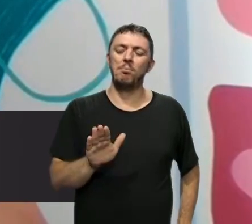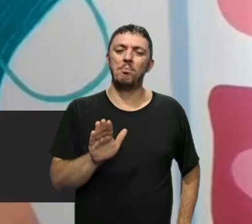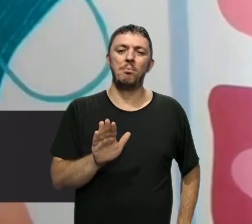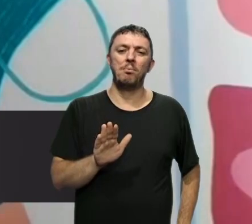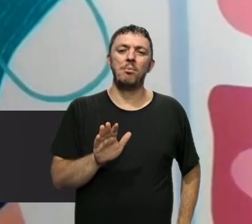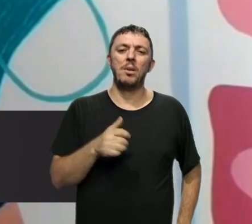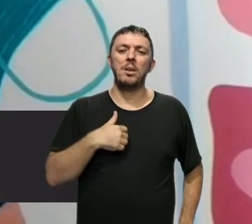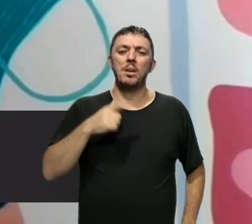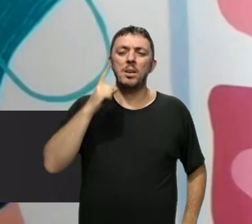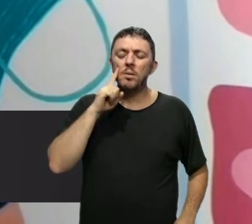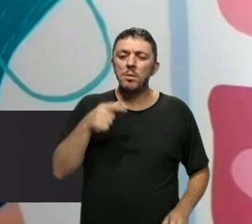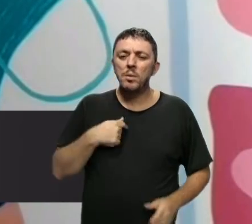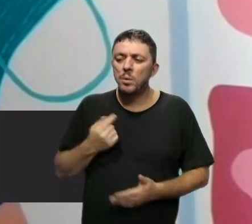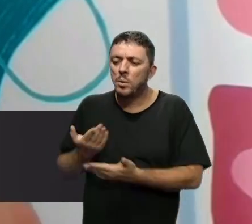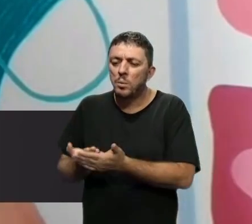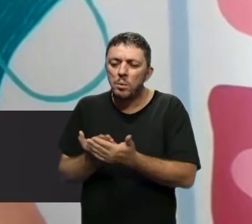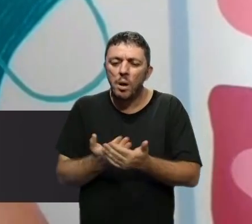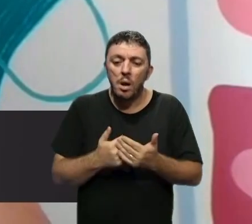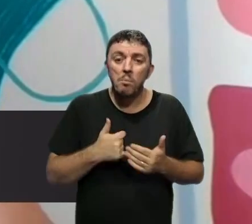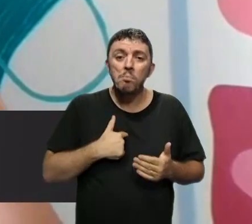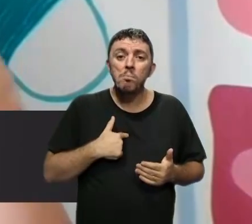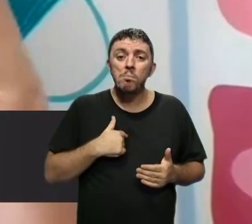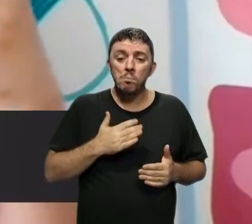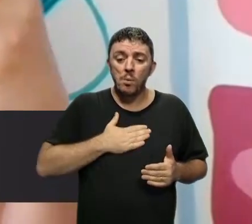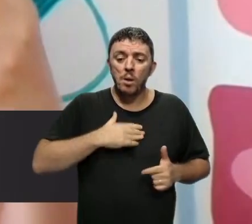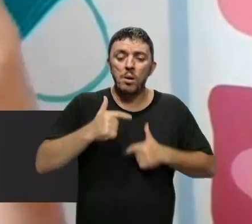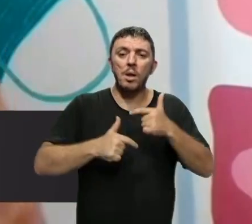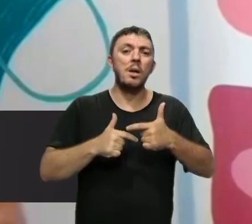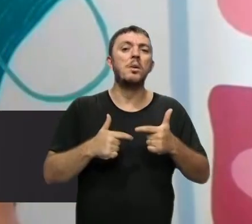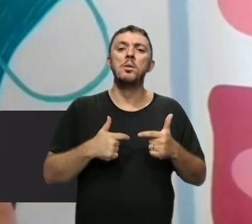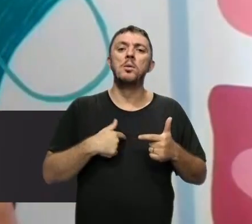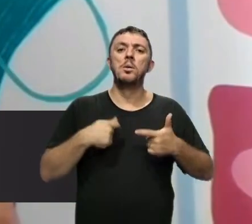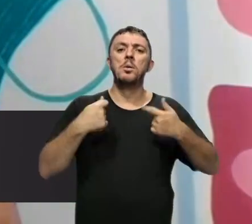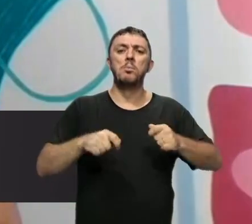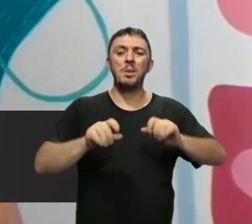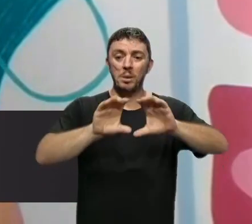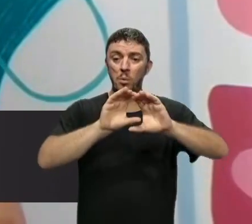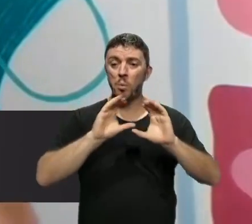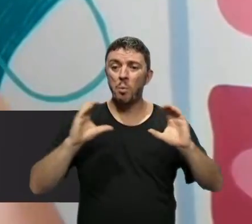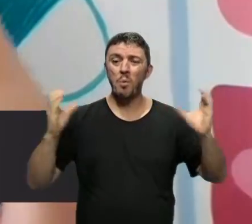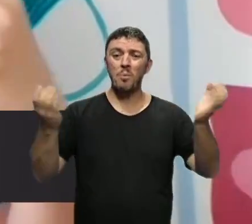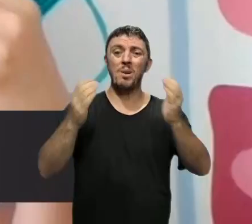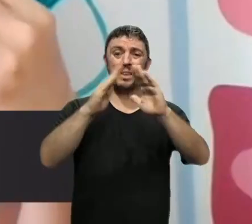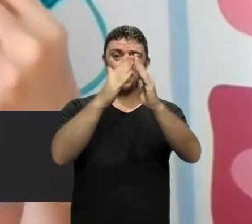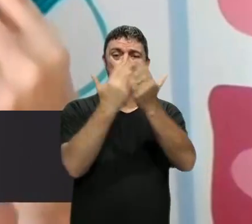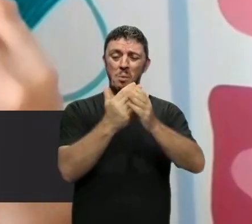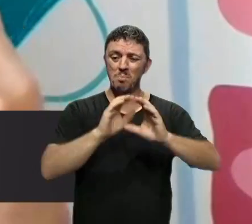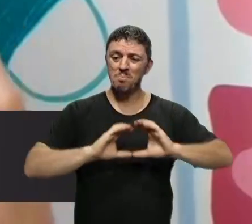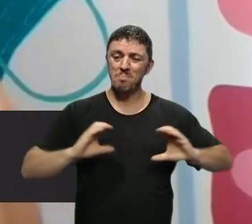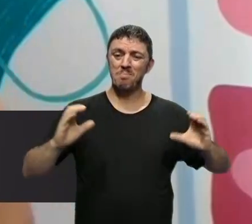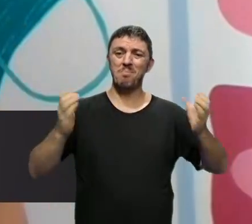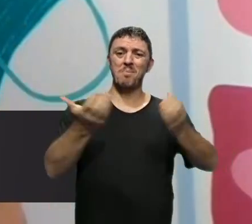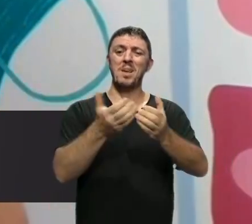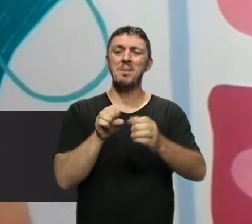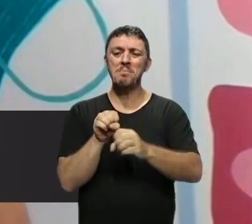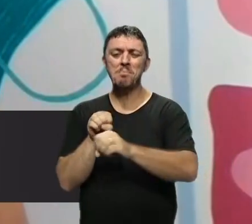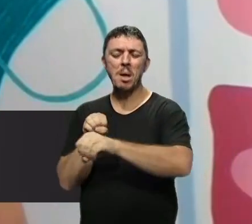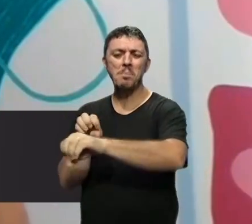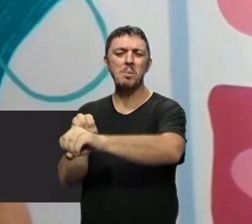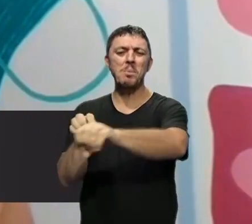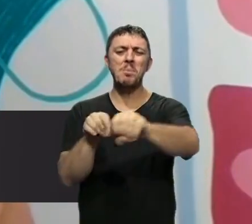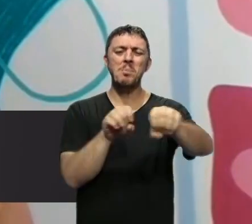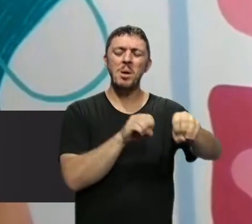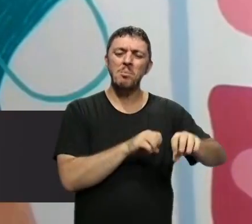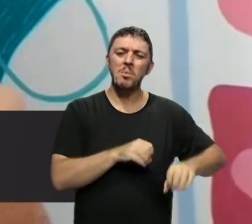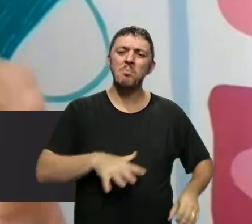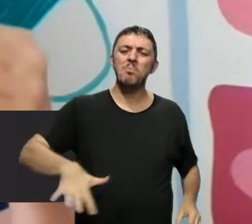estudar e fazer o seu trabalho acontecer. A gente precisa mobilizar toda uma comunidade escolar, validar esse trabalho para toda uma